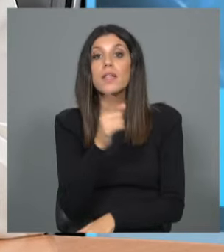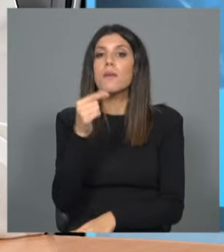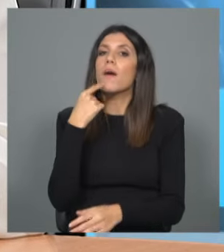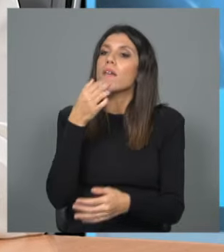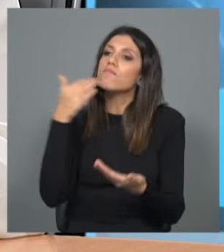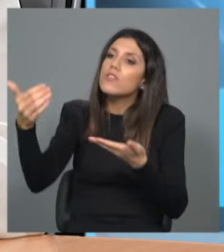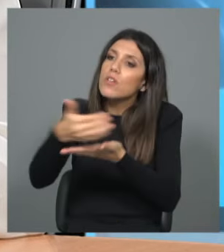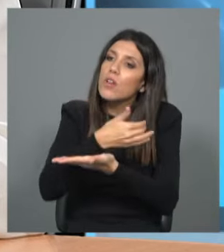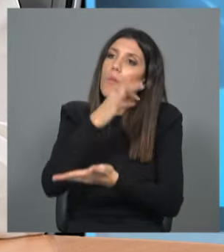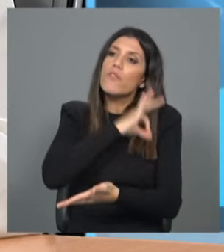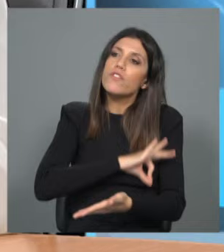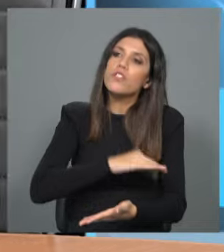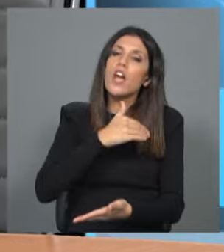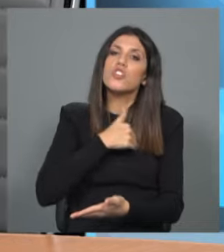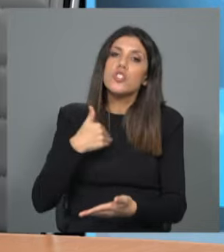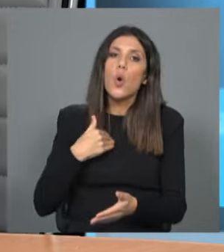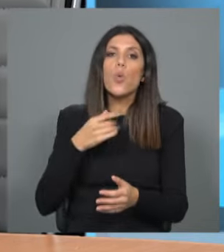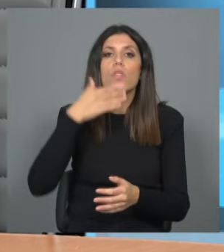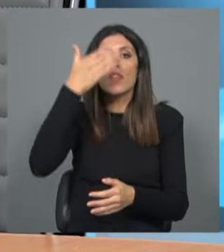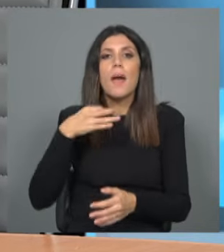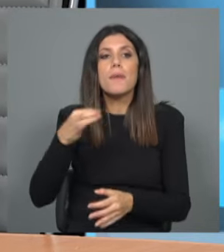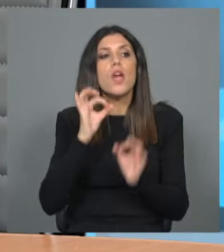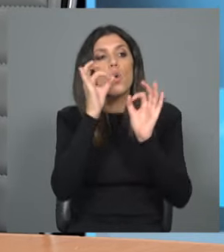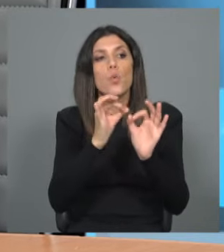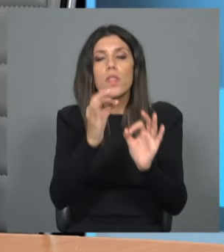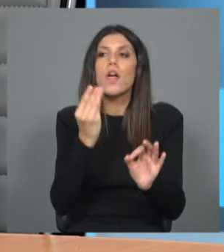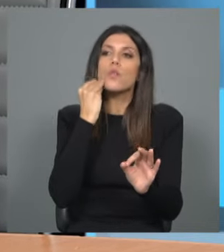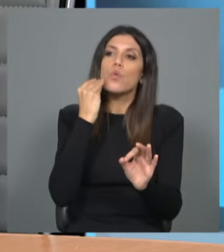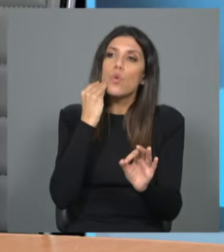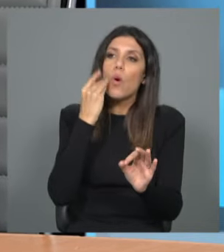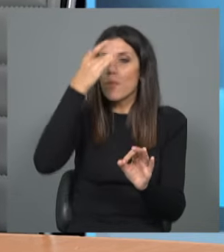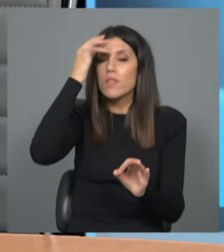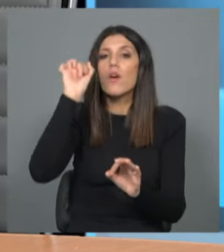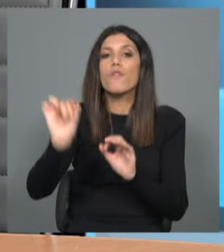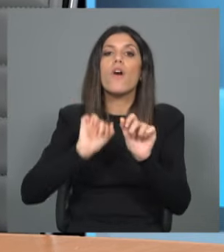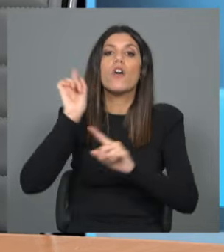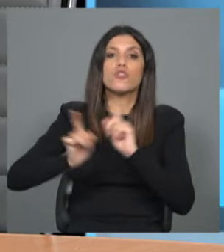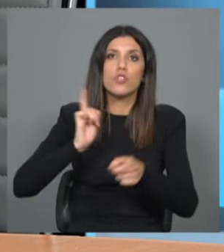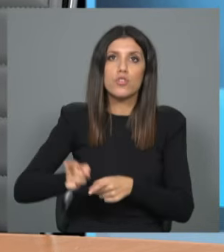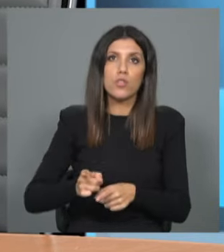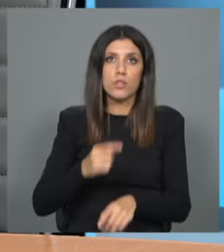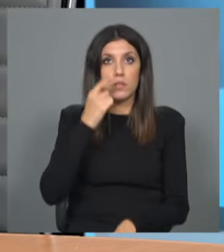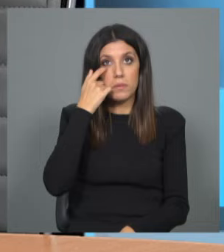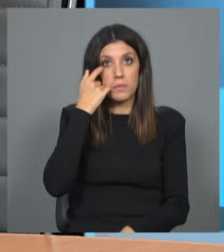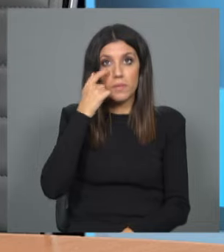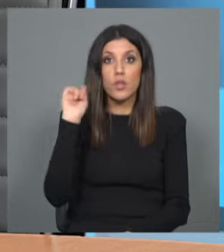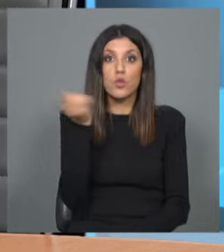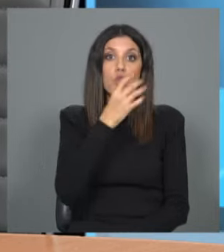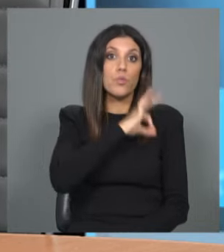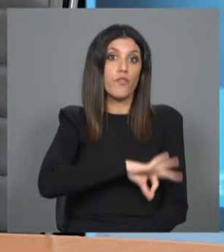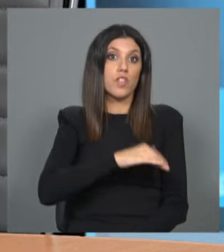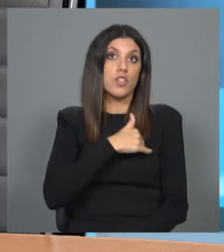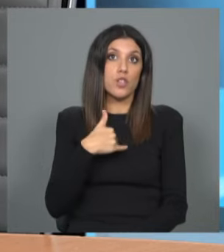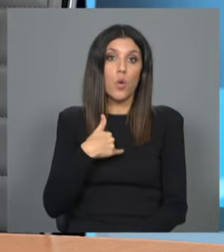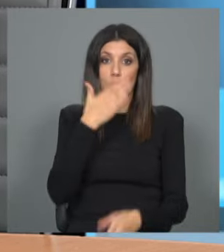com estas situações, com conhecimentos, com ferramentas para lidar. Todos os profissionais de saúde lidam com sofrimento, mas quem